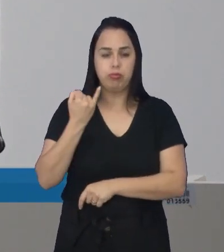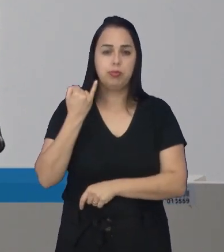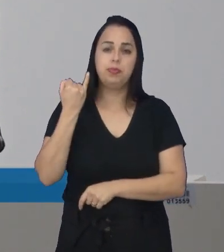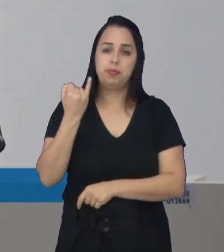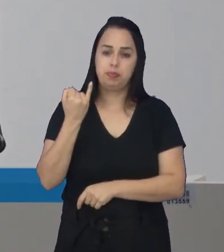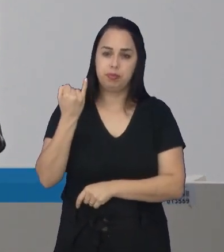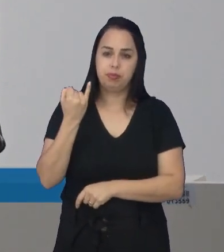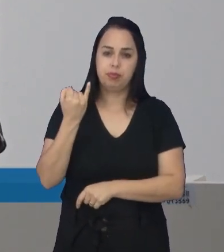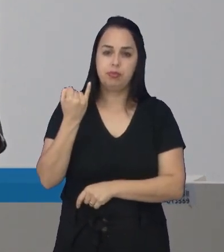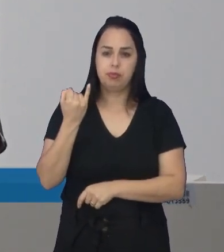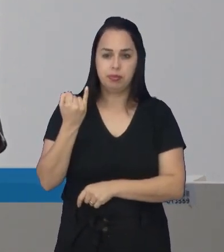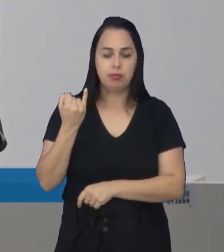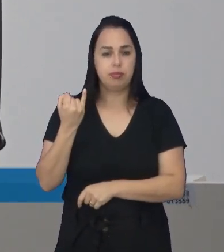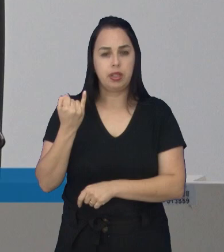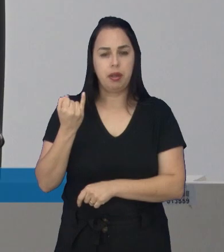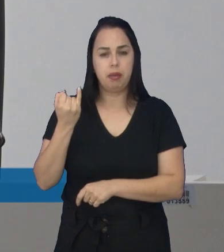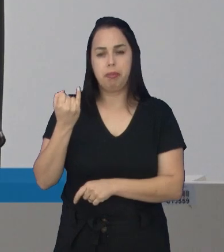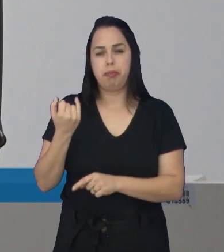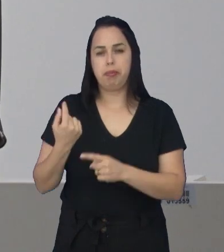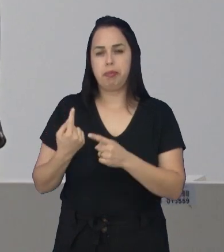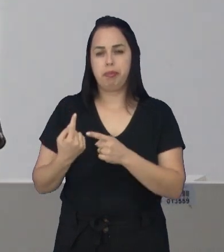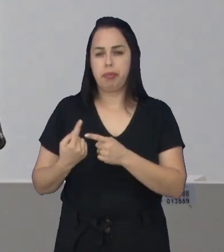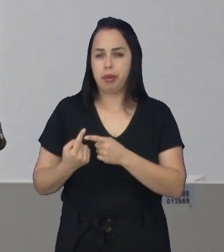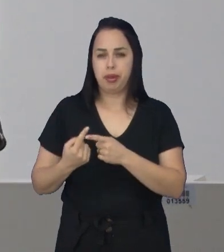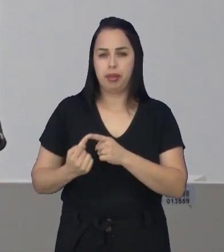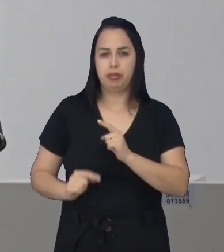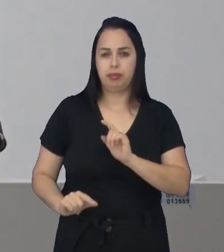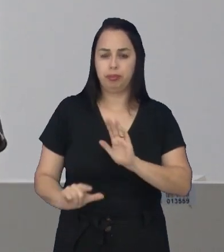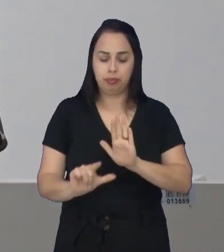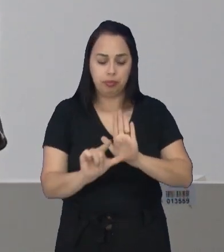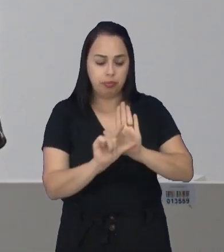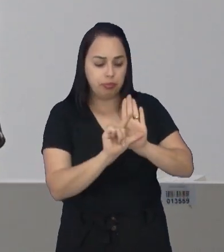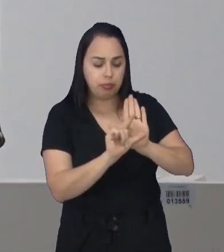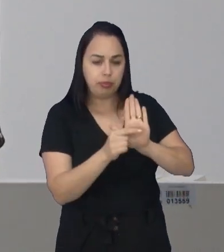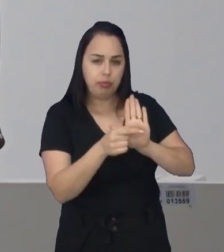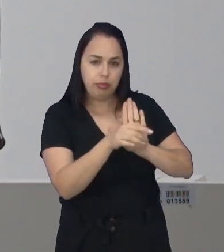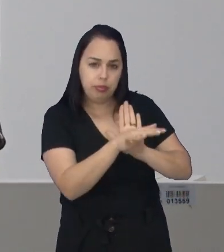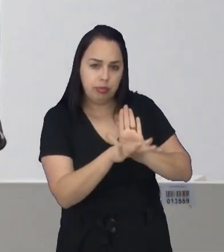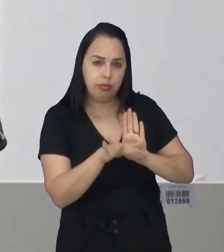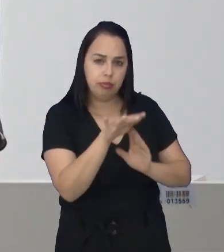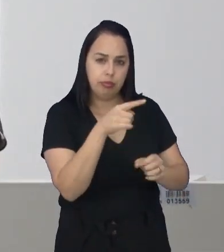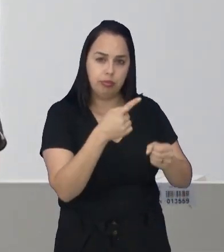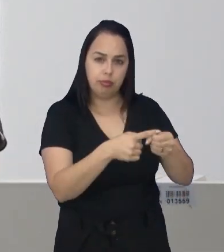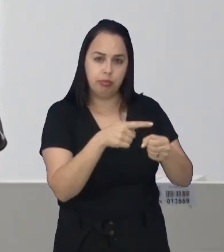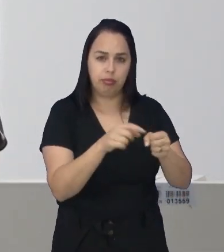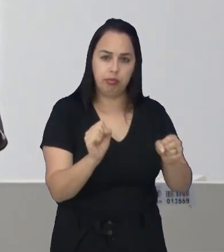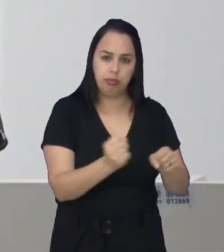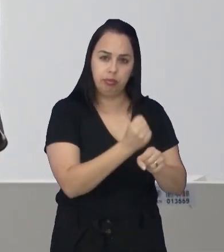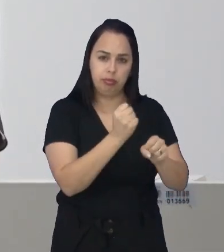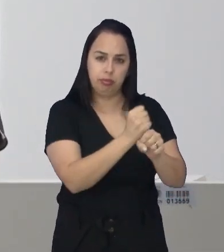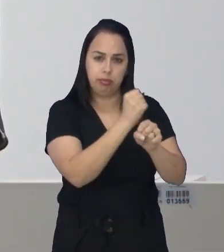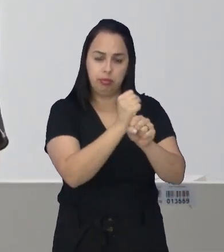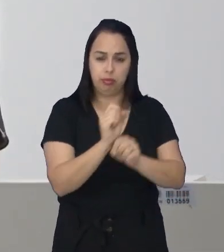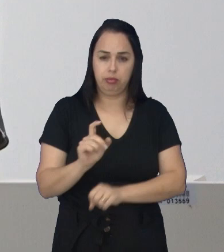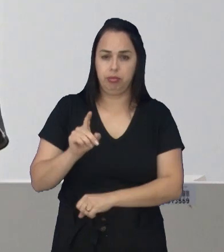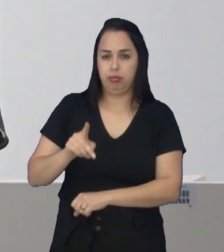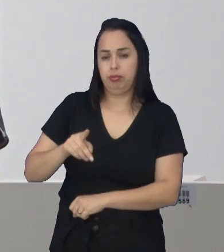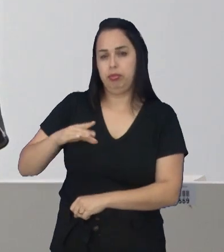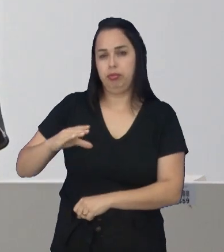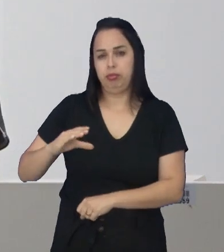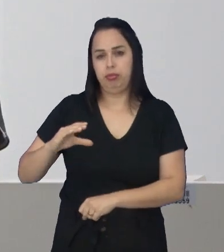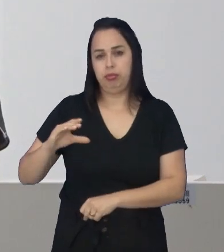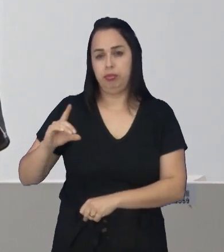os necessários ajustes ao zoneamento e ao plano diretor